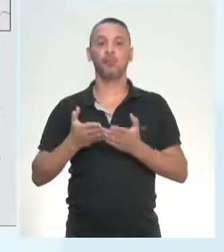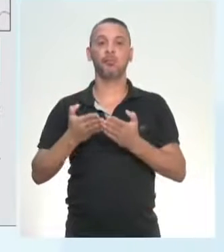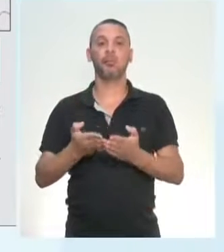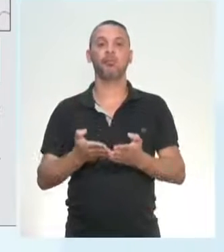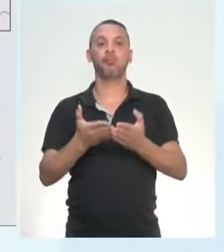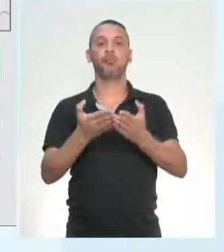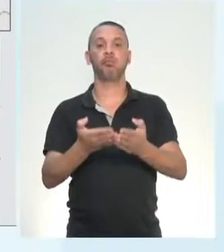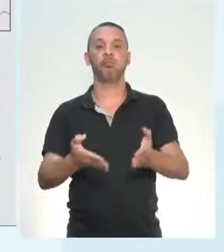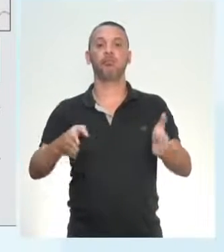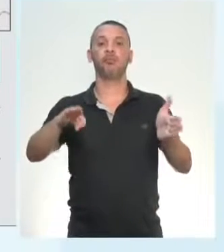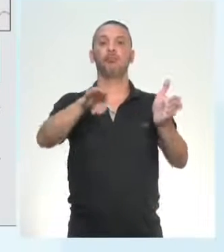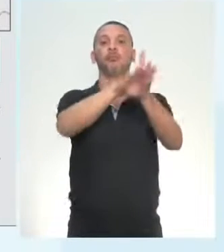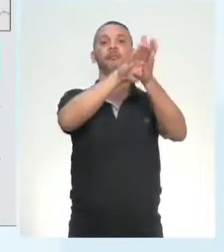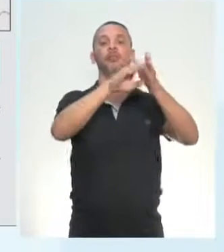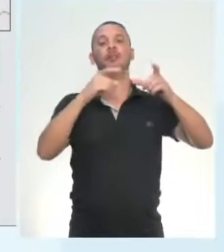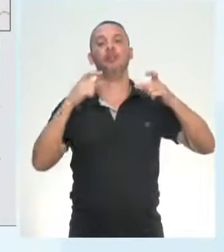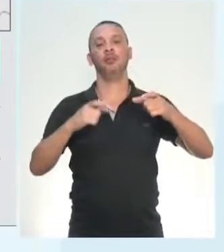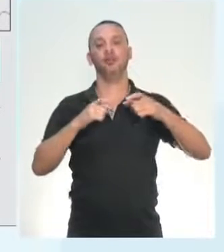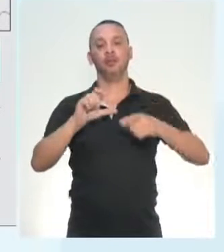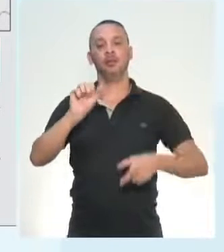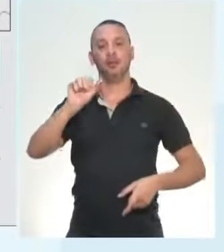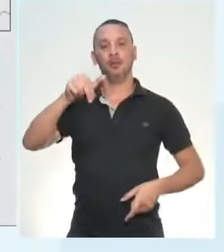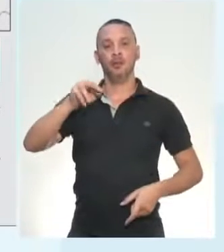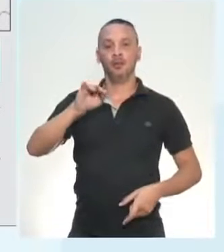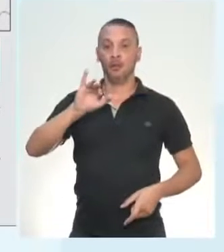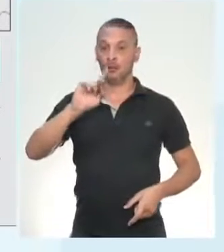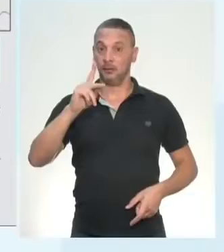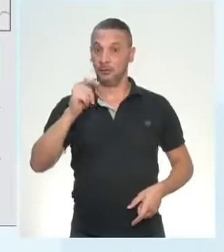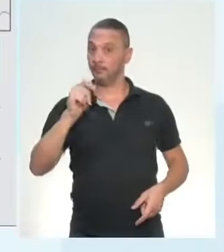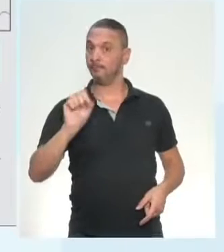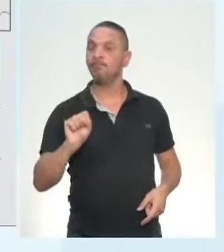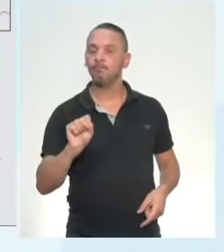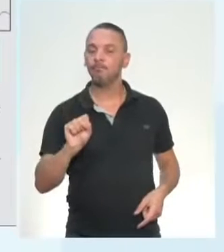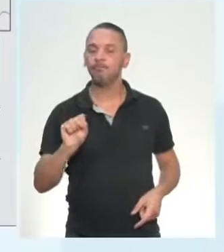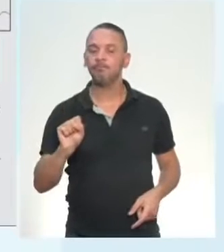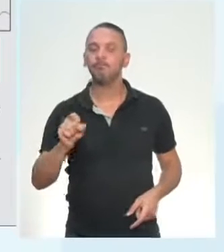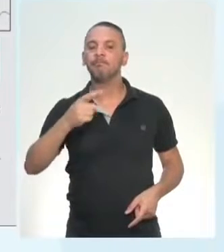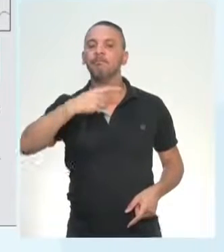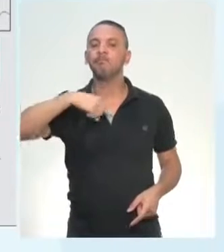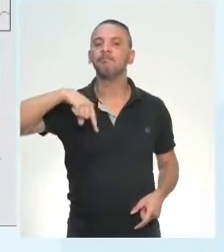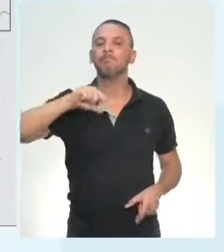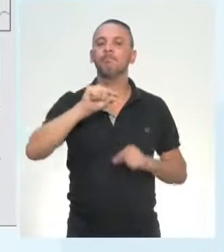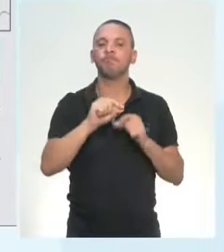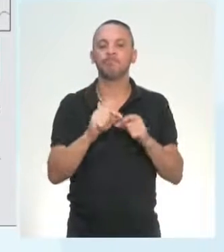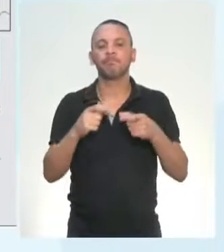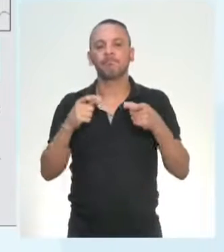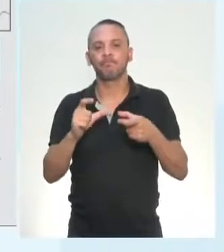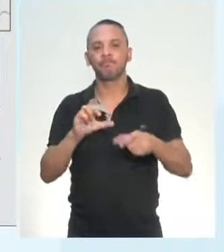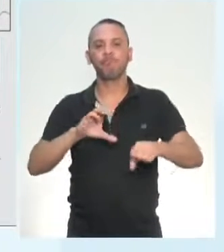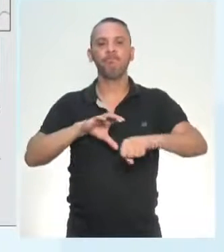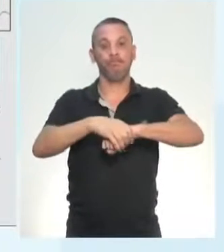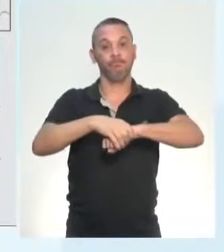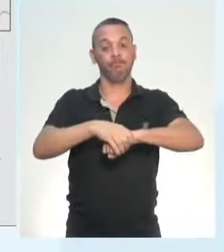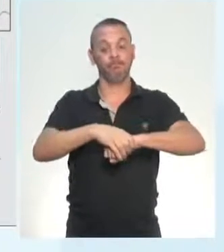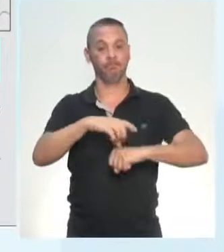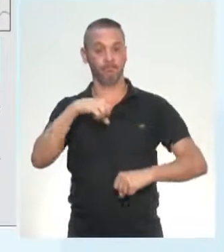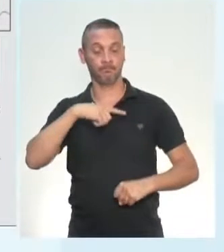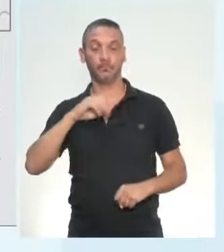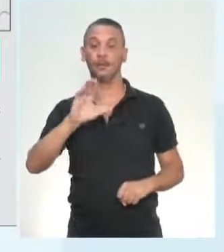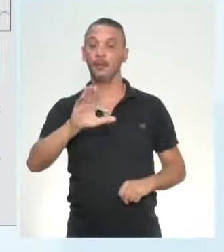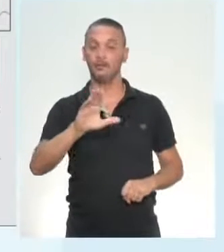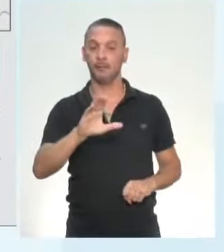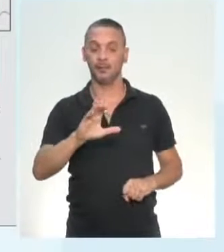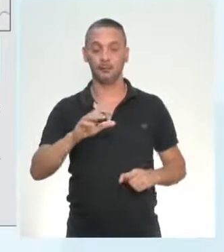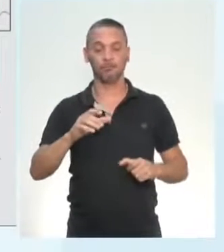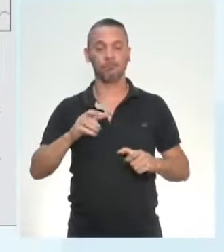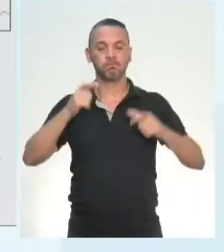nas Ilhas das Antilhas. Então, nós já estamos nos aproximando aí da colonização, mas os